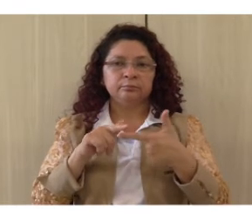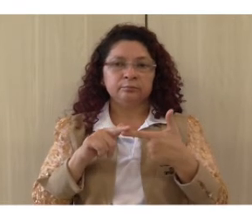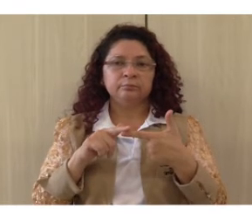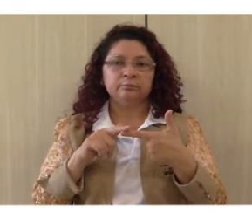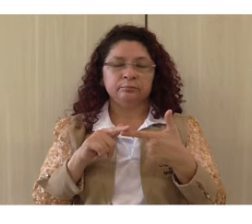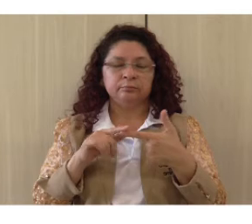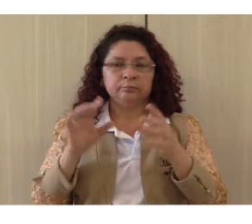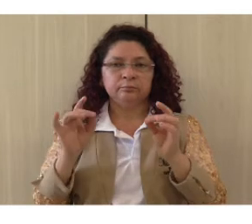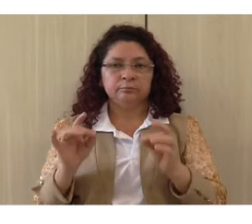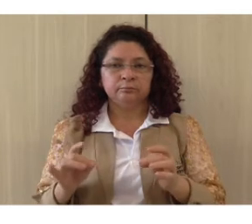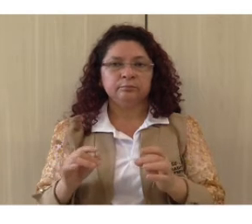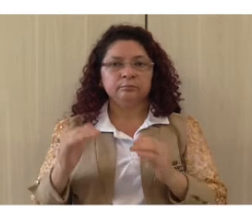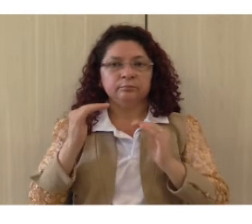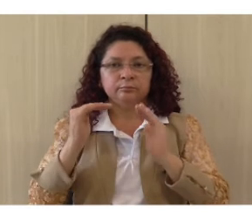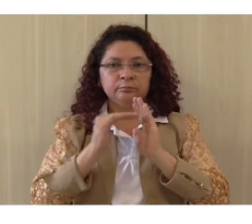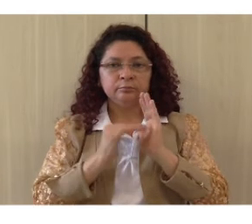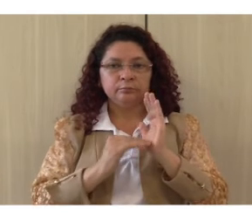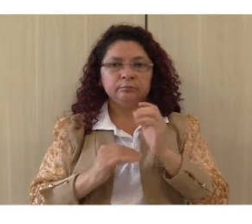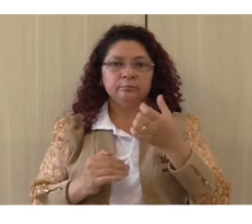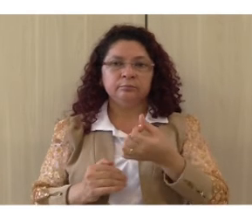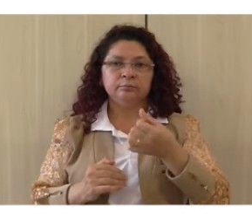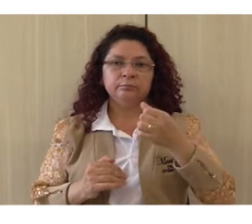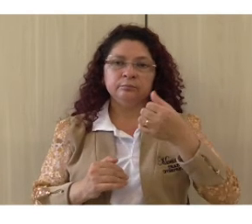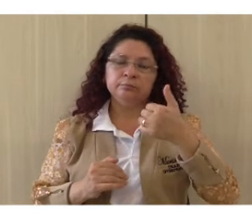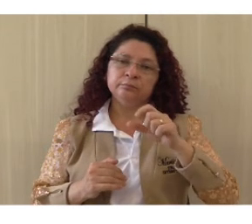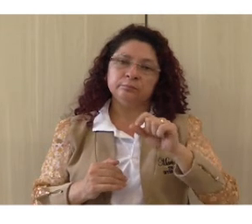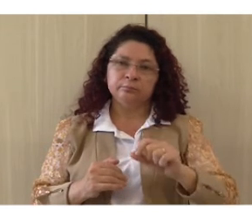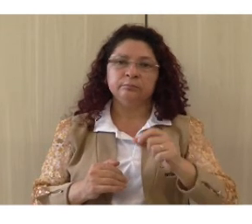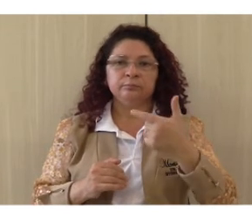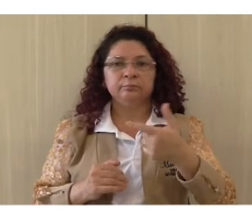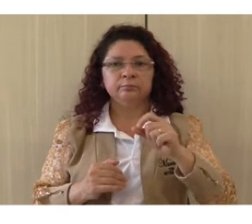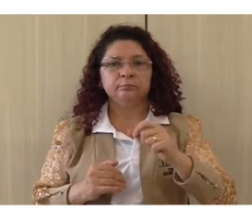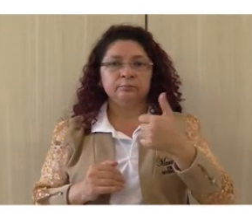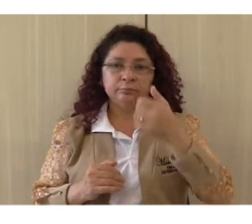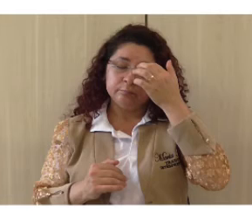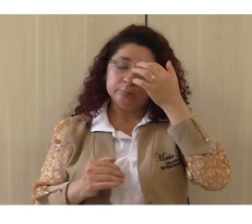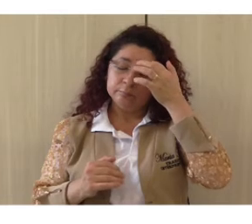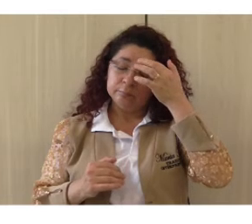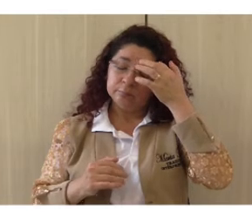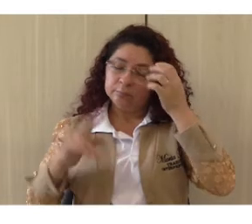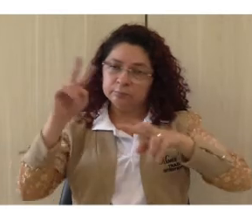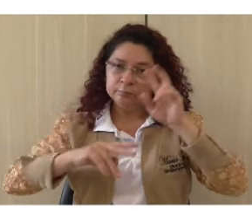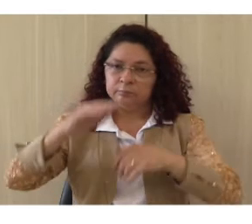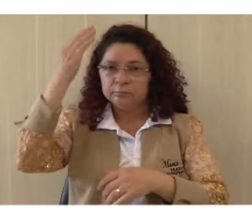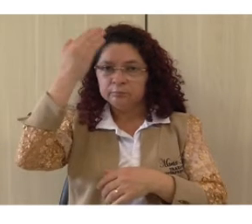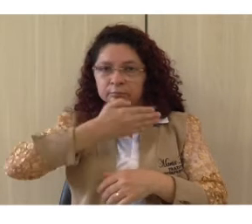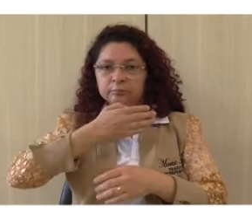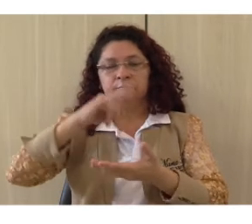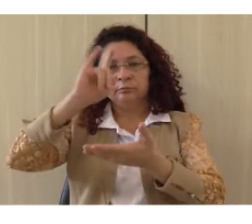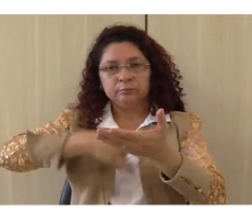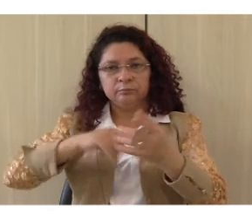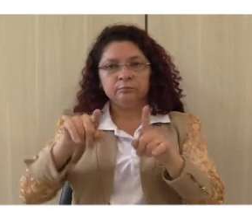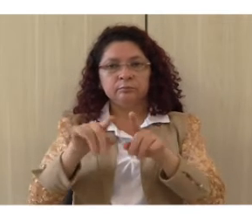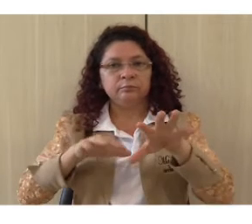fases descritas a seguir. Item 6.2.1. Primeira fase: análise de documentação e